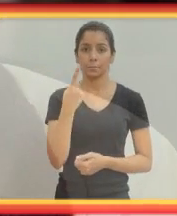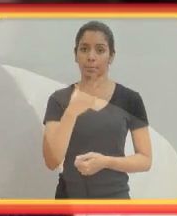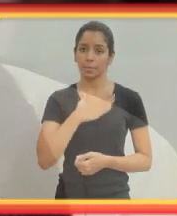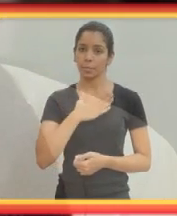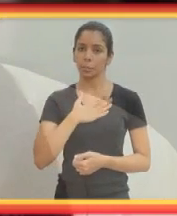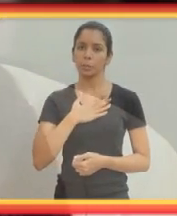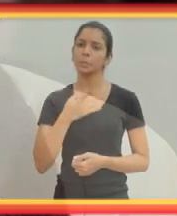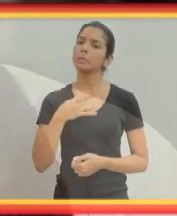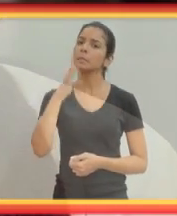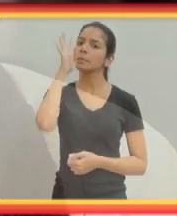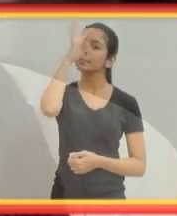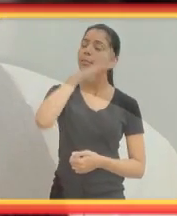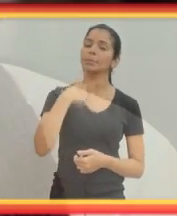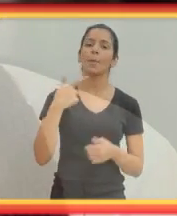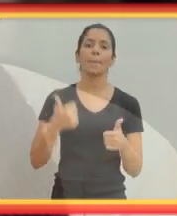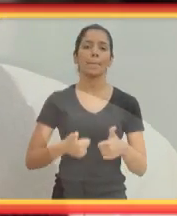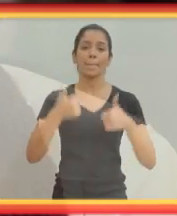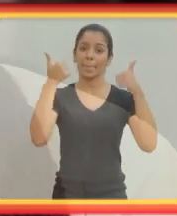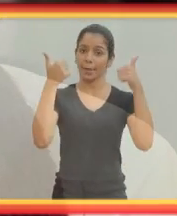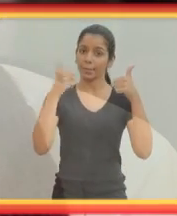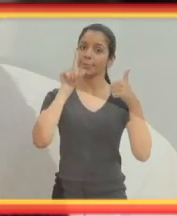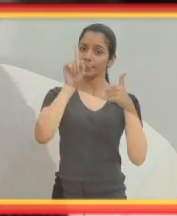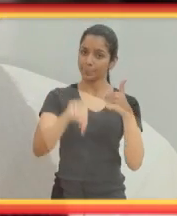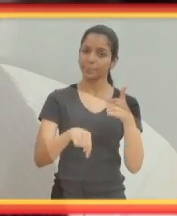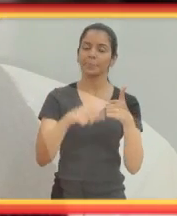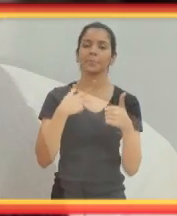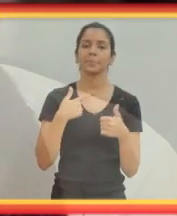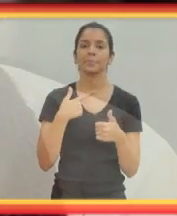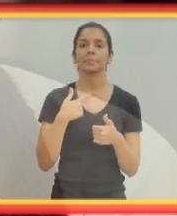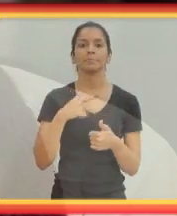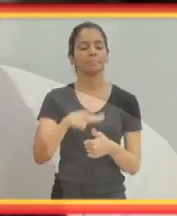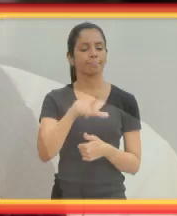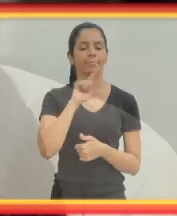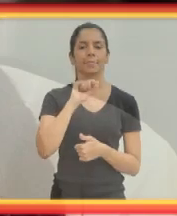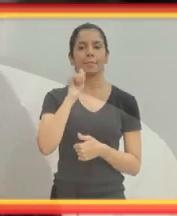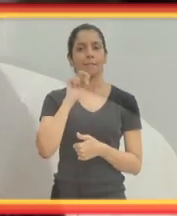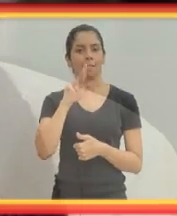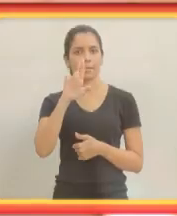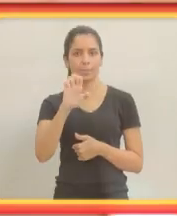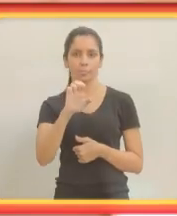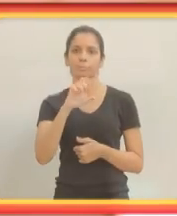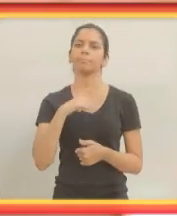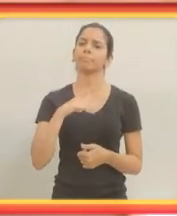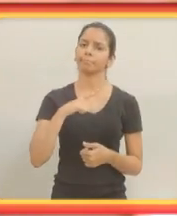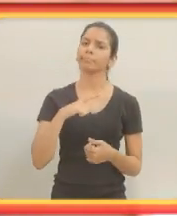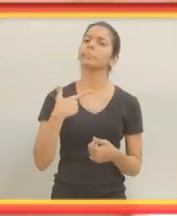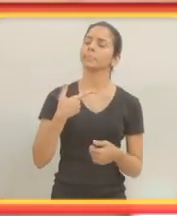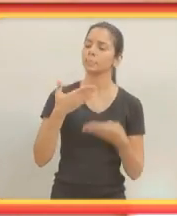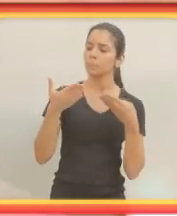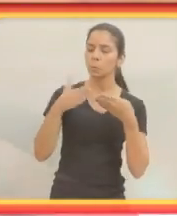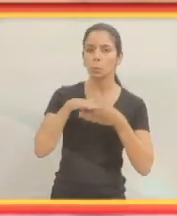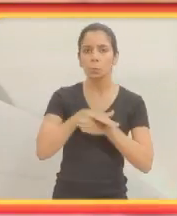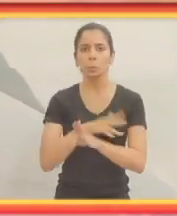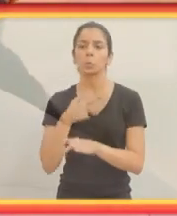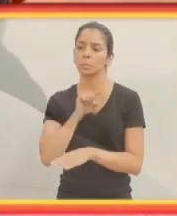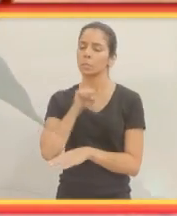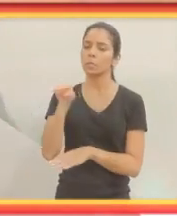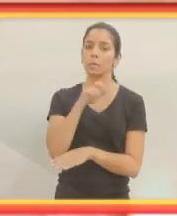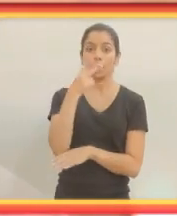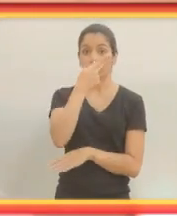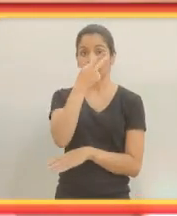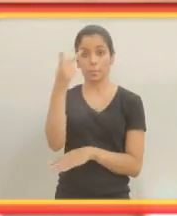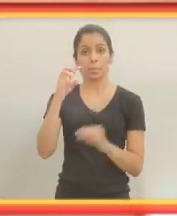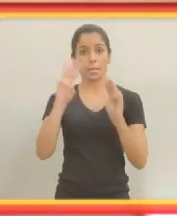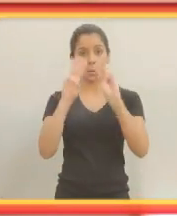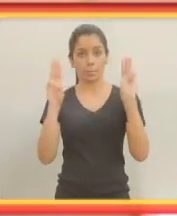minhas distrações prediletas está relacionado à arte. Tenho o costume de visitar museus. Aqui, por